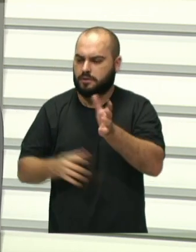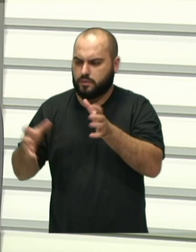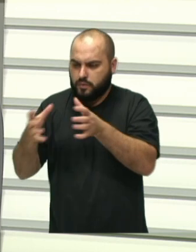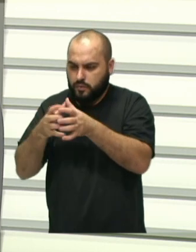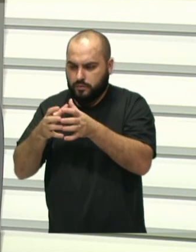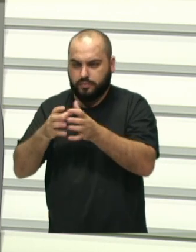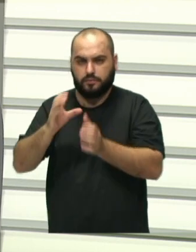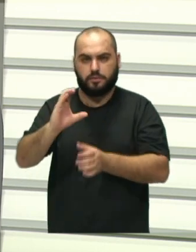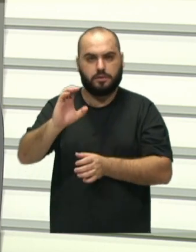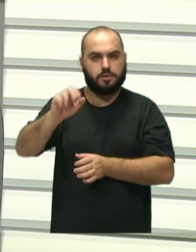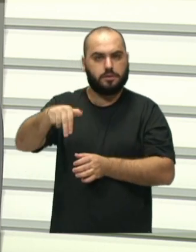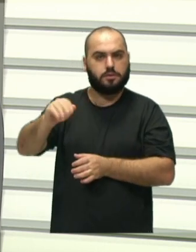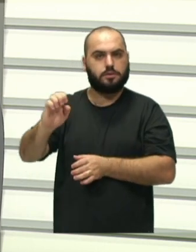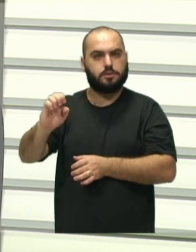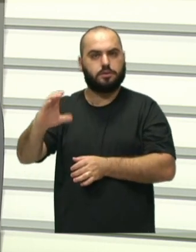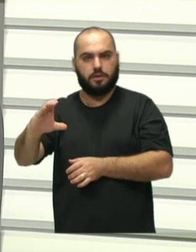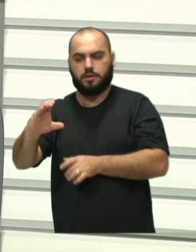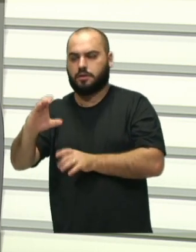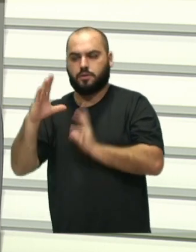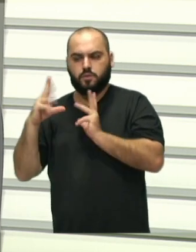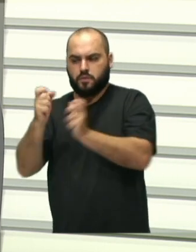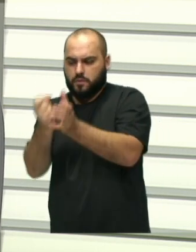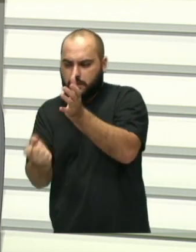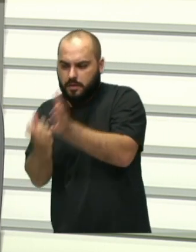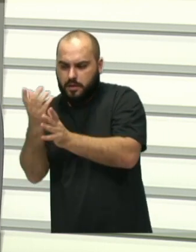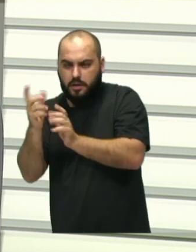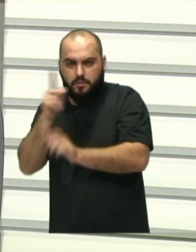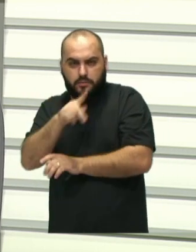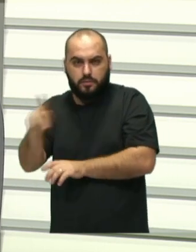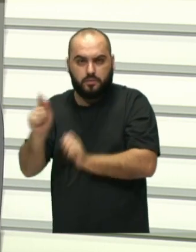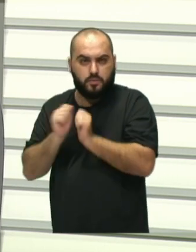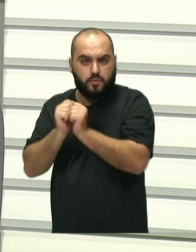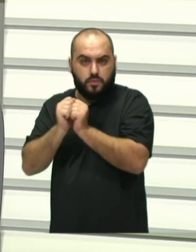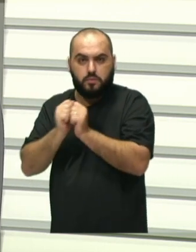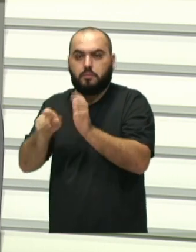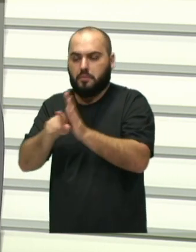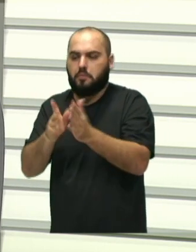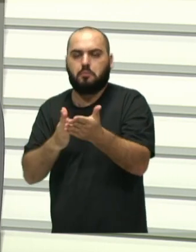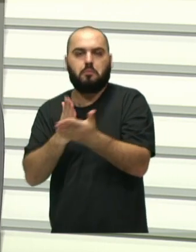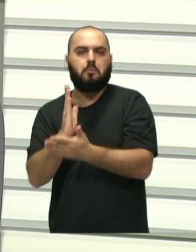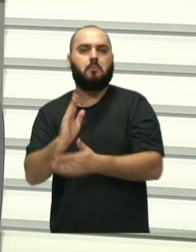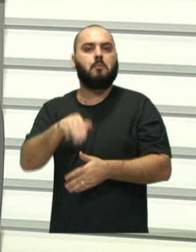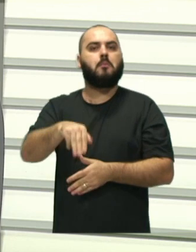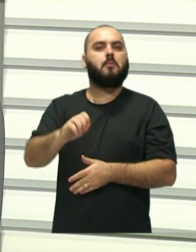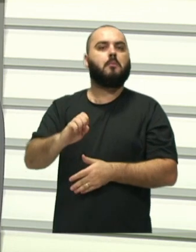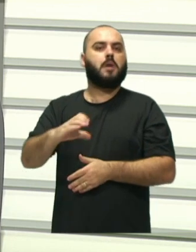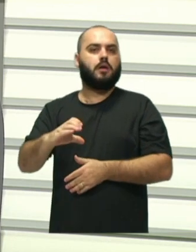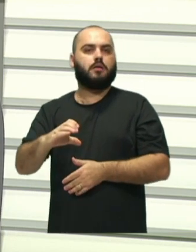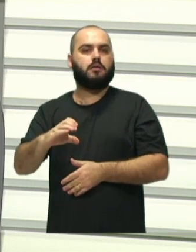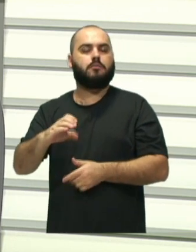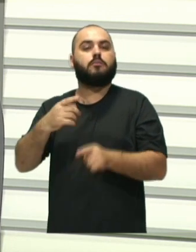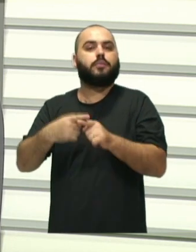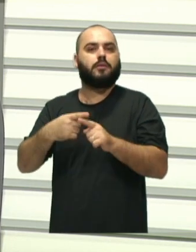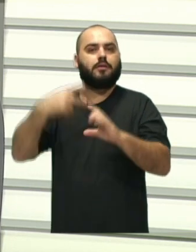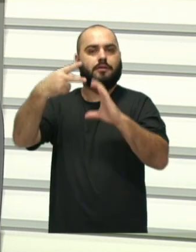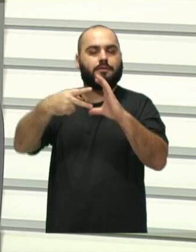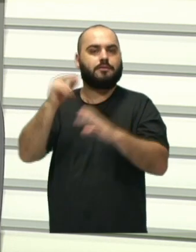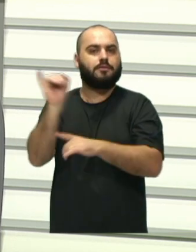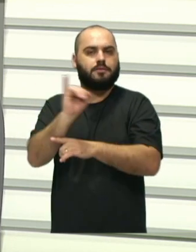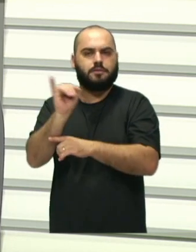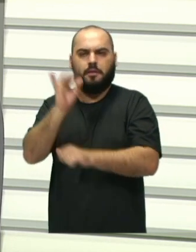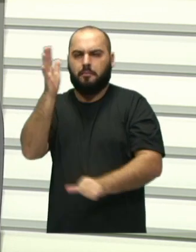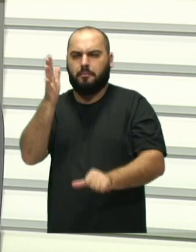grupo sem nexo os professores toda metodologia aprovado e reconhecido pelo MEC para que a cama Itajaí possa ser uma das primeiras